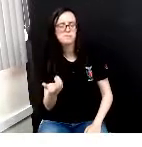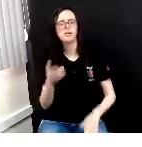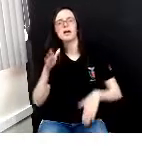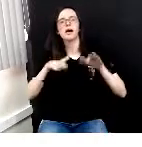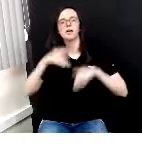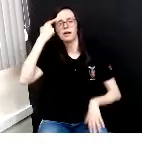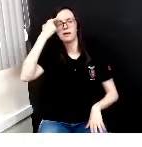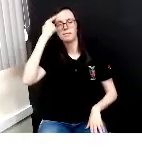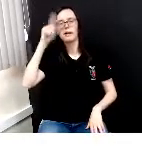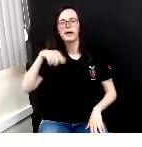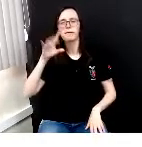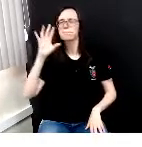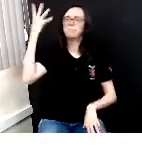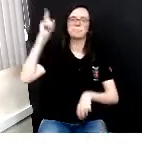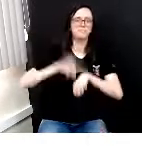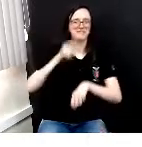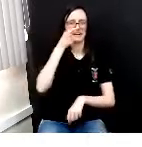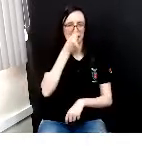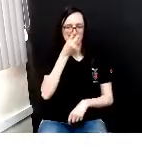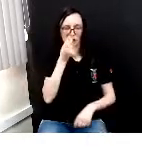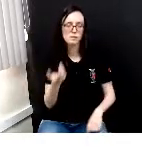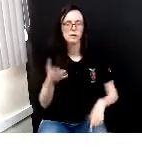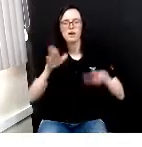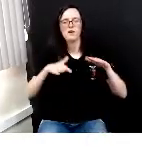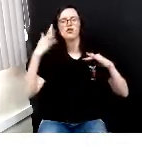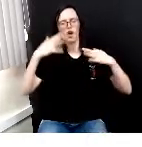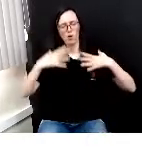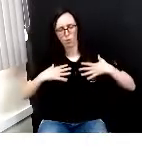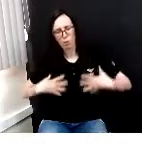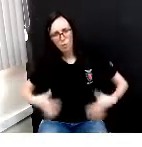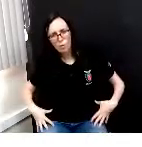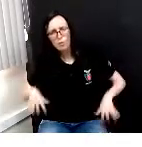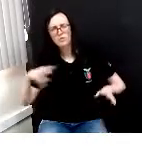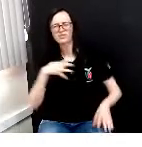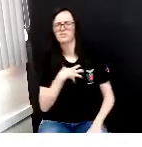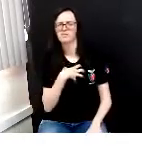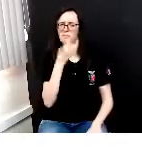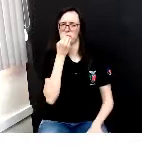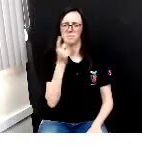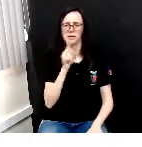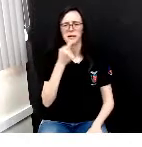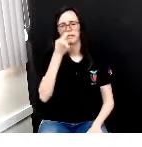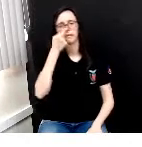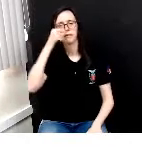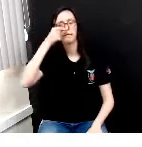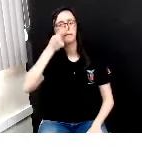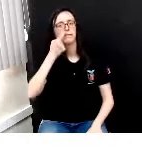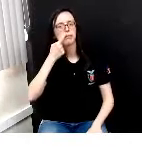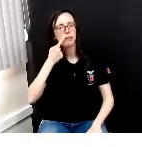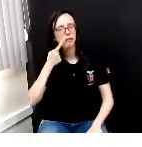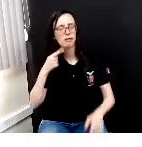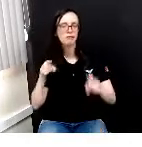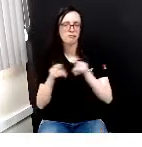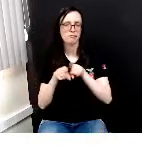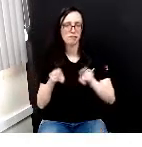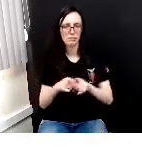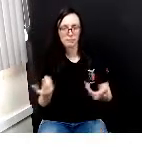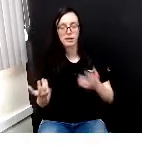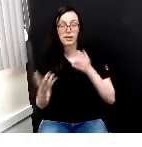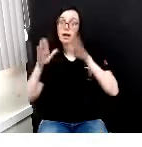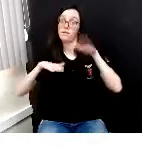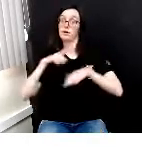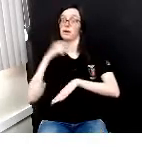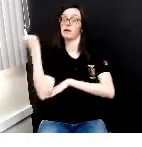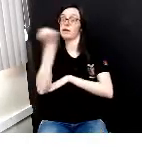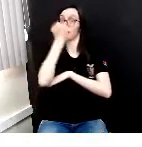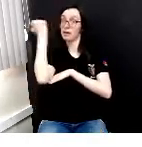de resfriado, pode ter também dor do corpo, mal-estar, nariz escorrendo, como problemas mais